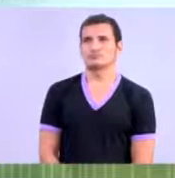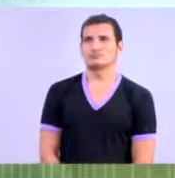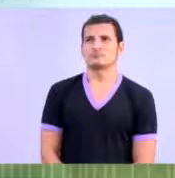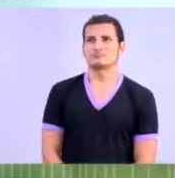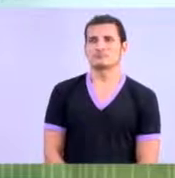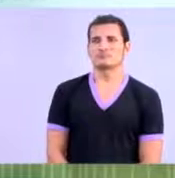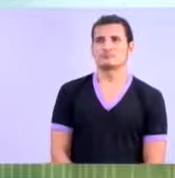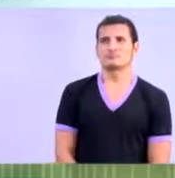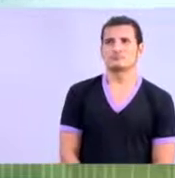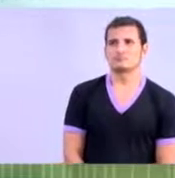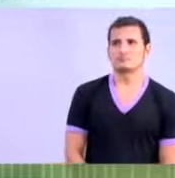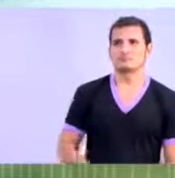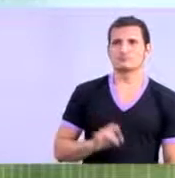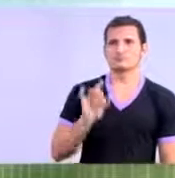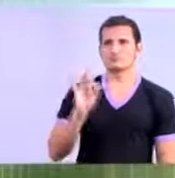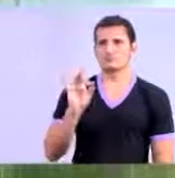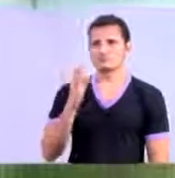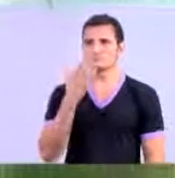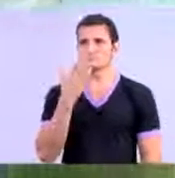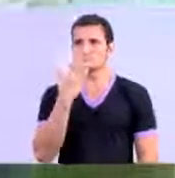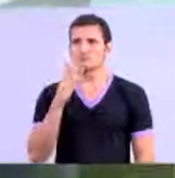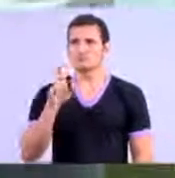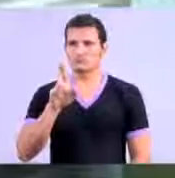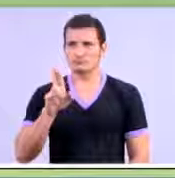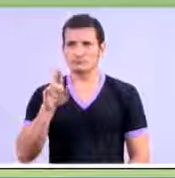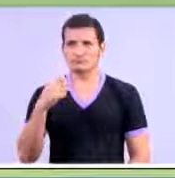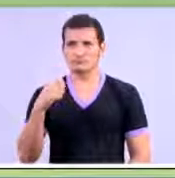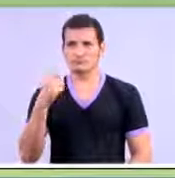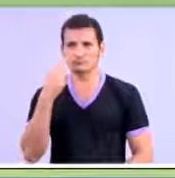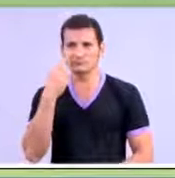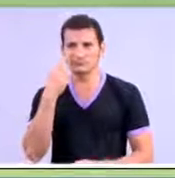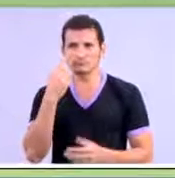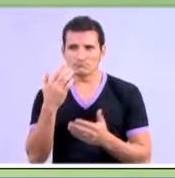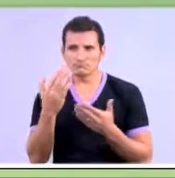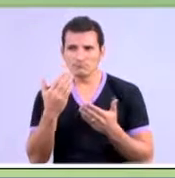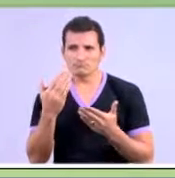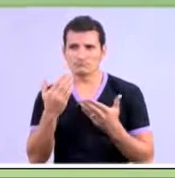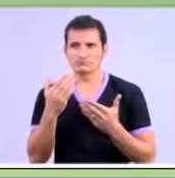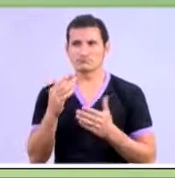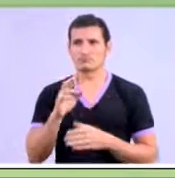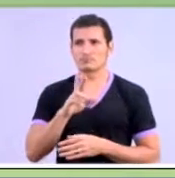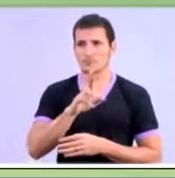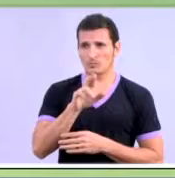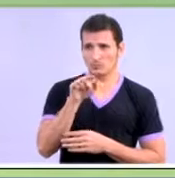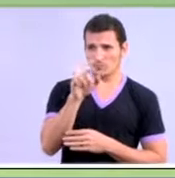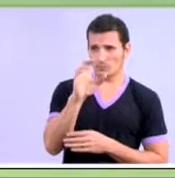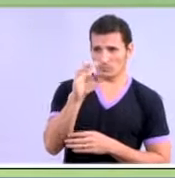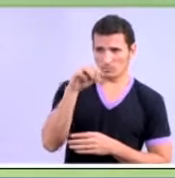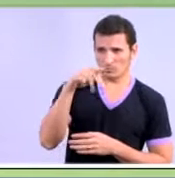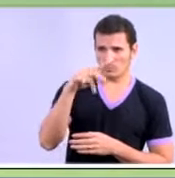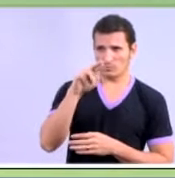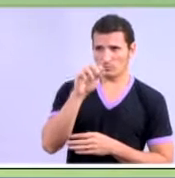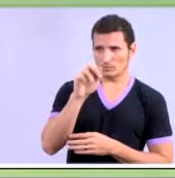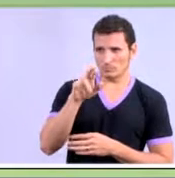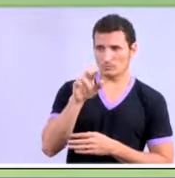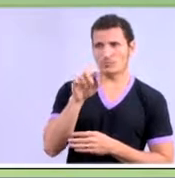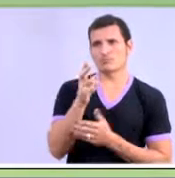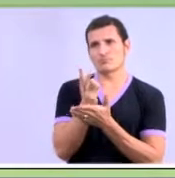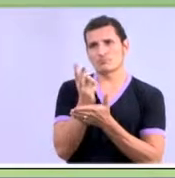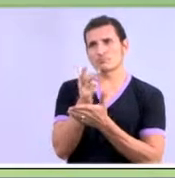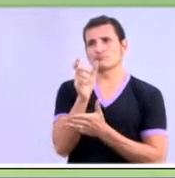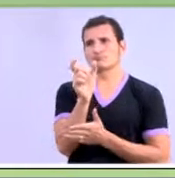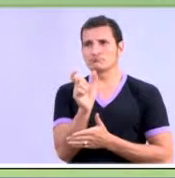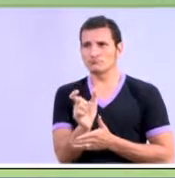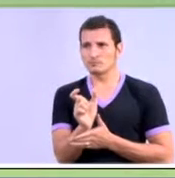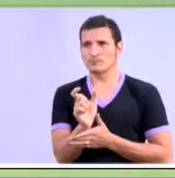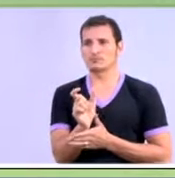parte da assinatura do método, apenas o tipo. Então você tem que analisar o seguinte, olha, o nome do método, comprar, é o mesmo. A quantidade de